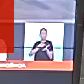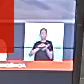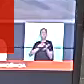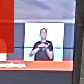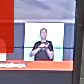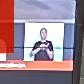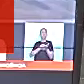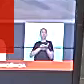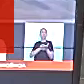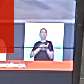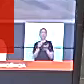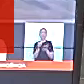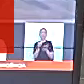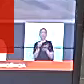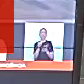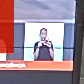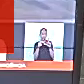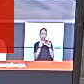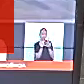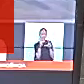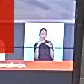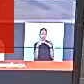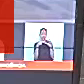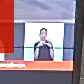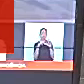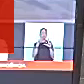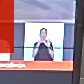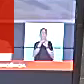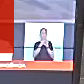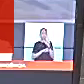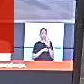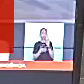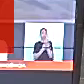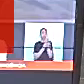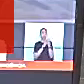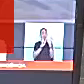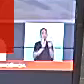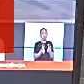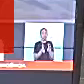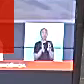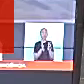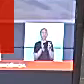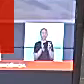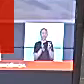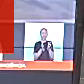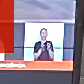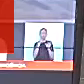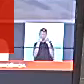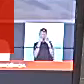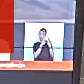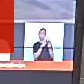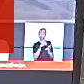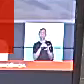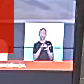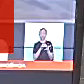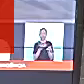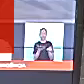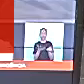carteira Sindipasse, nós estamos falando de um direito adquirido que deixa de ser respeitado. Então, é